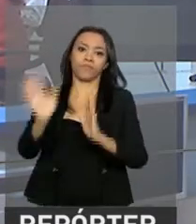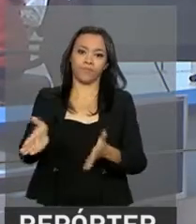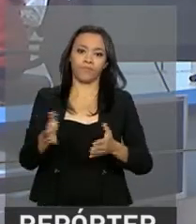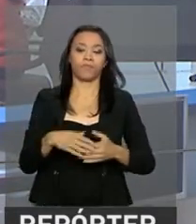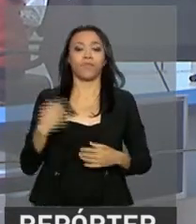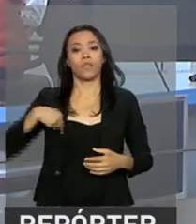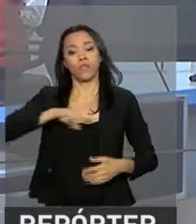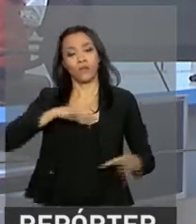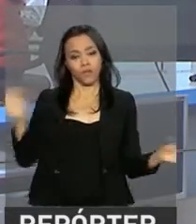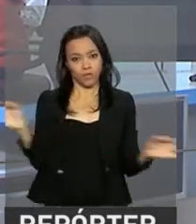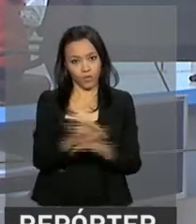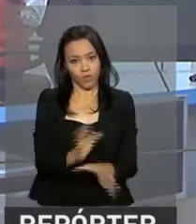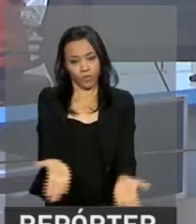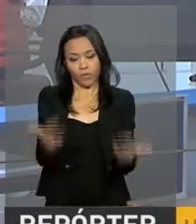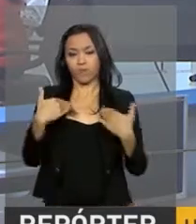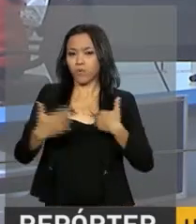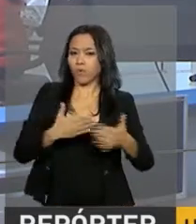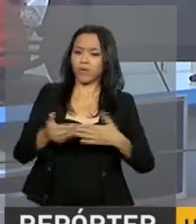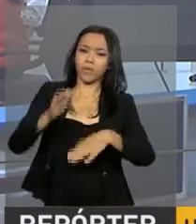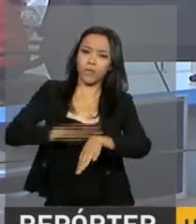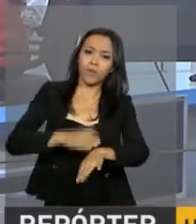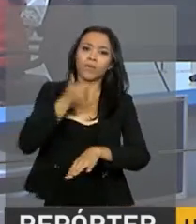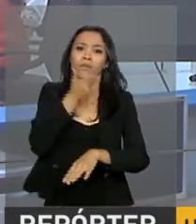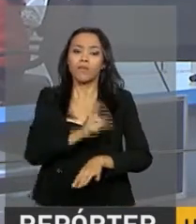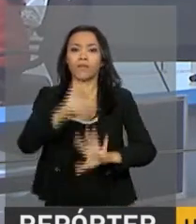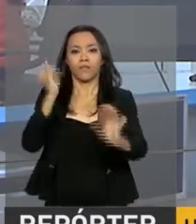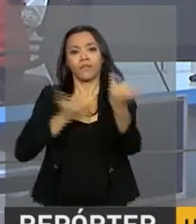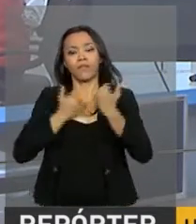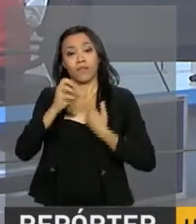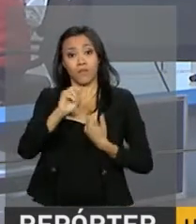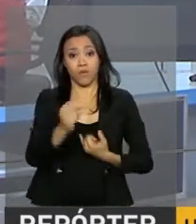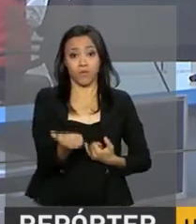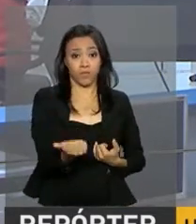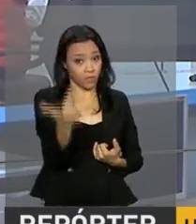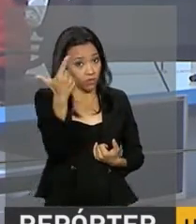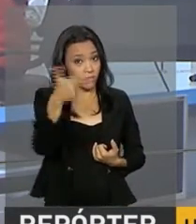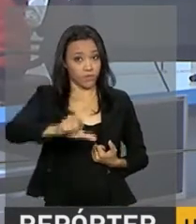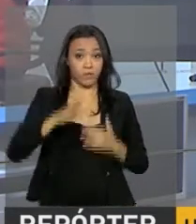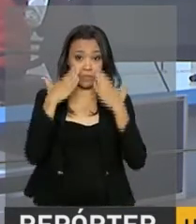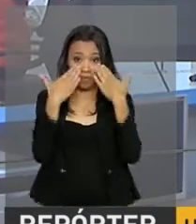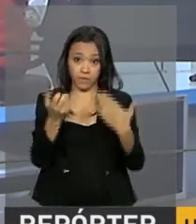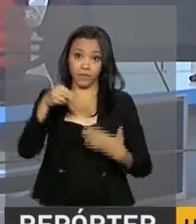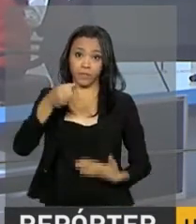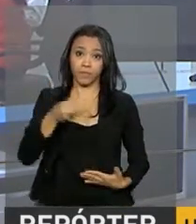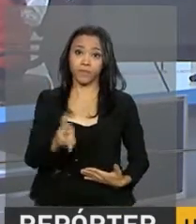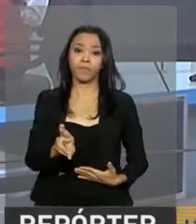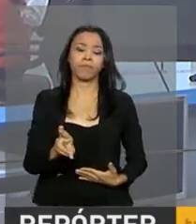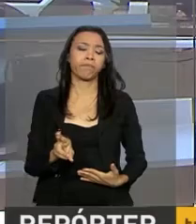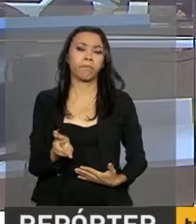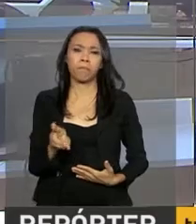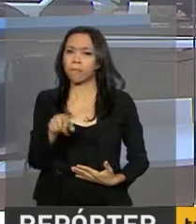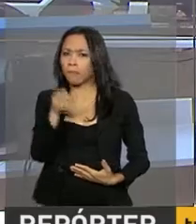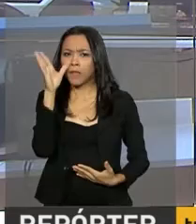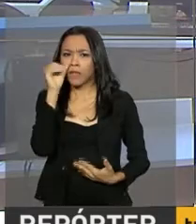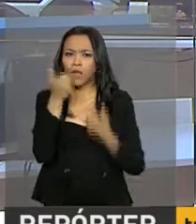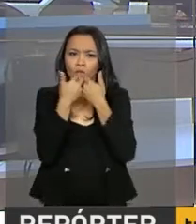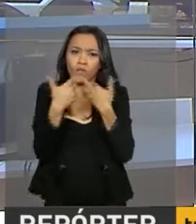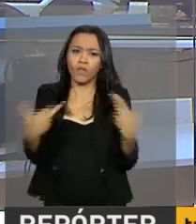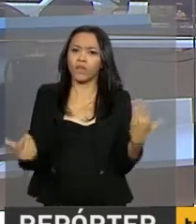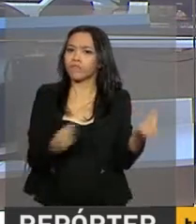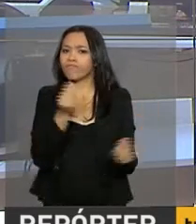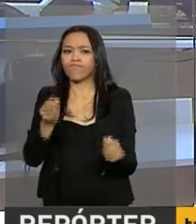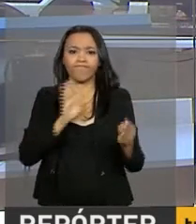nós ficamos por aqui voltamos a qualquer momento com outras informações ou ao meio-dia na próxima edição do repórter nbr acompanhe as novidades